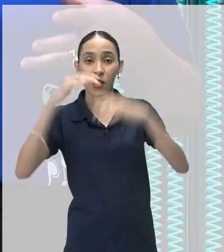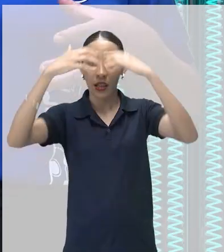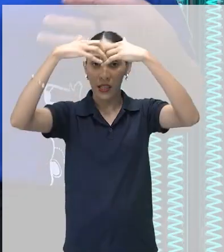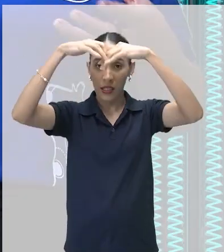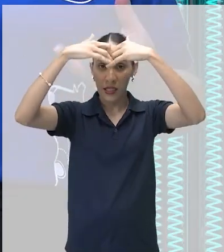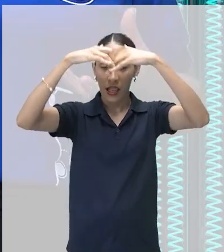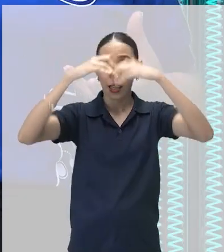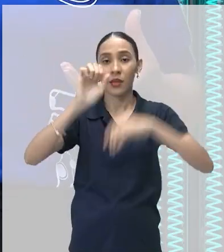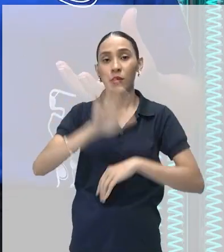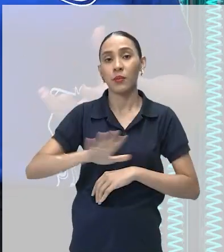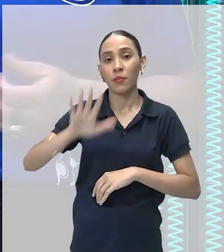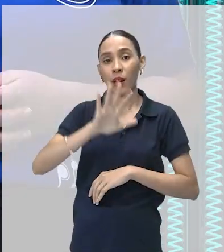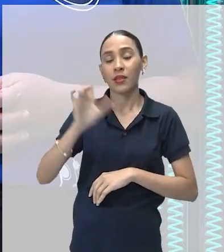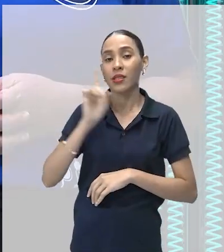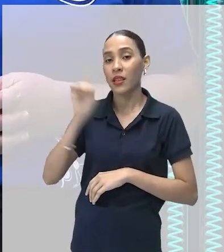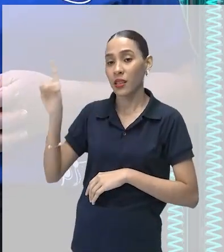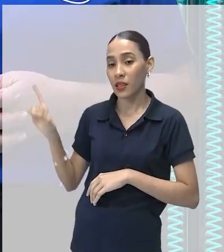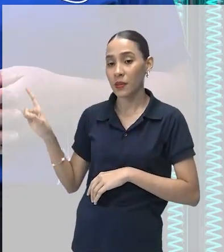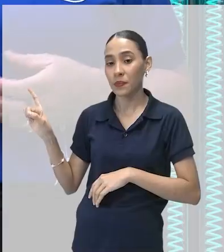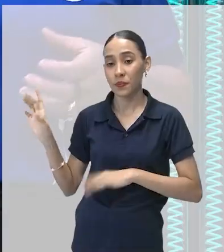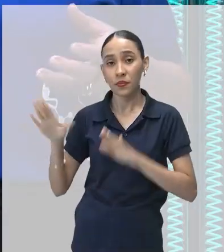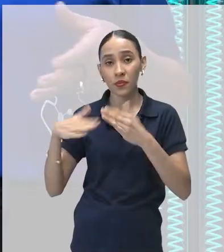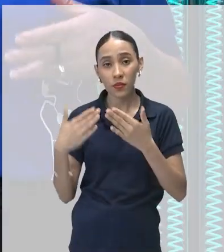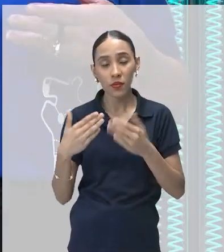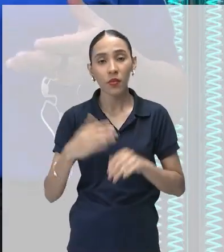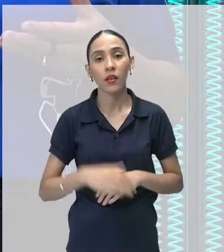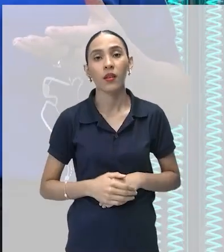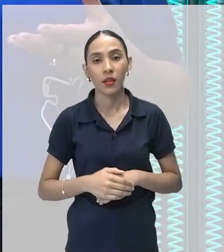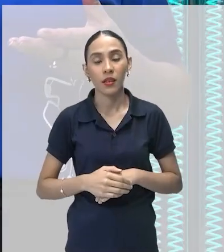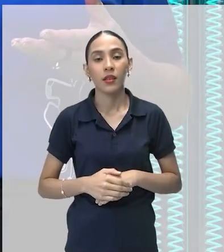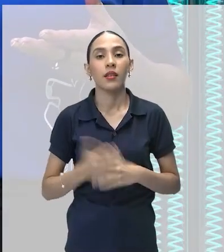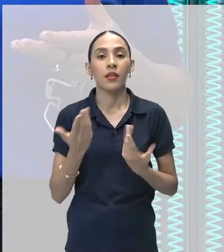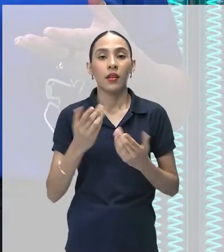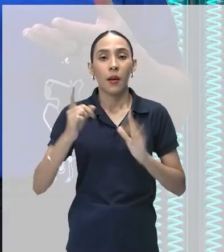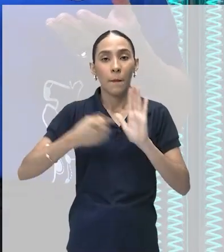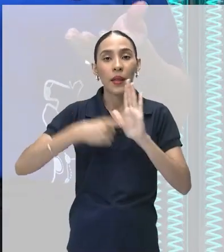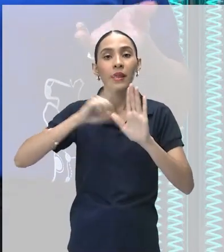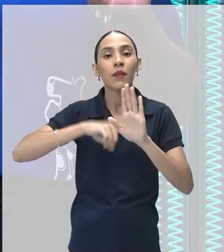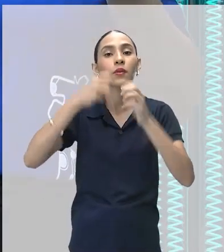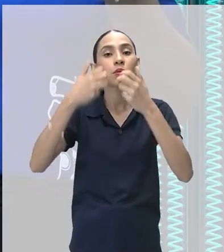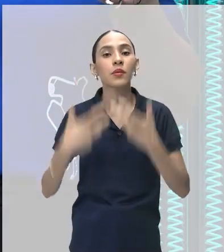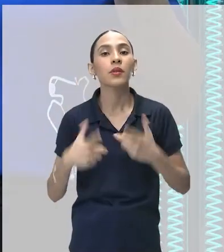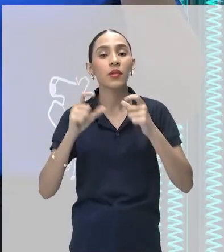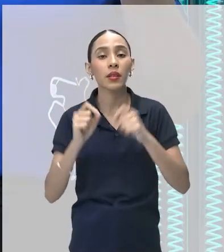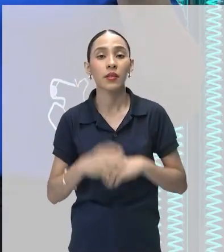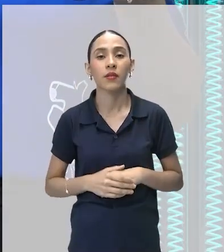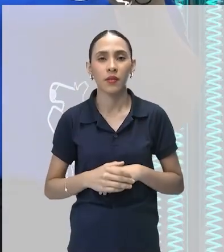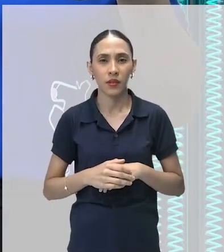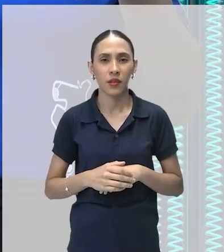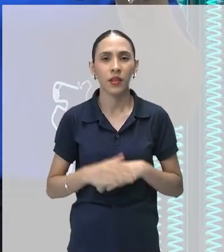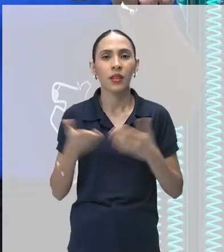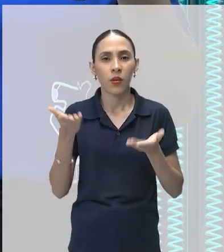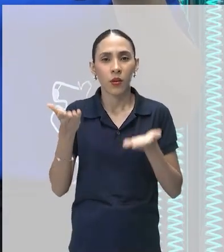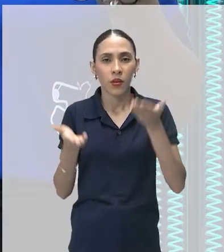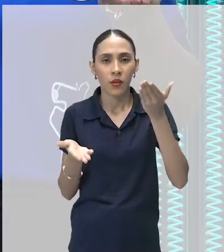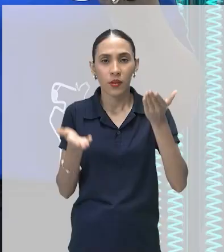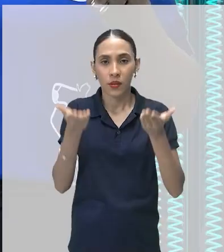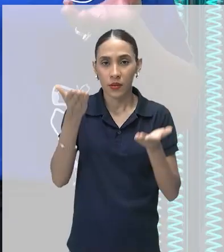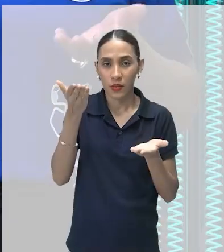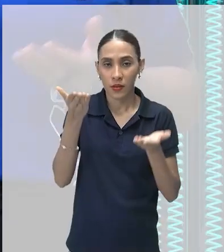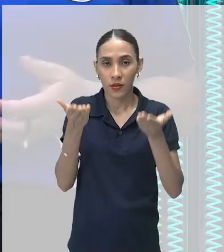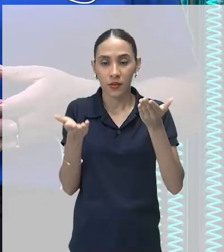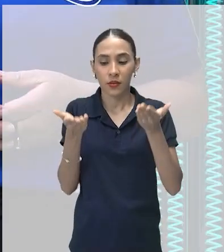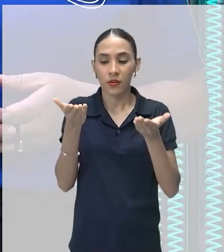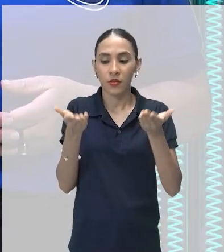de uma imagem do cérebro, certo? Então aí, essa metáfora diz assim, ó, vamos equilibrar, o homem